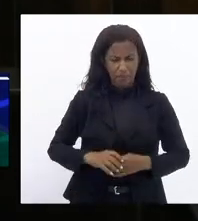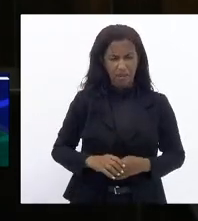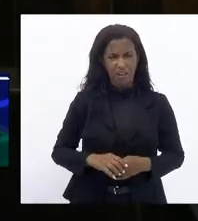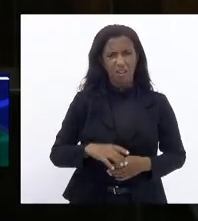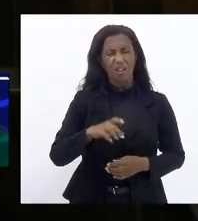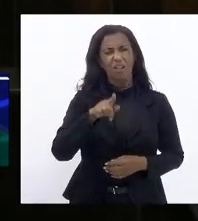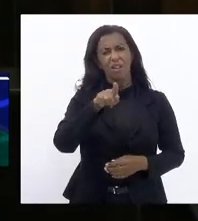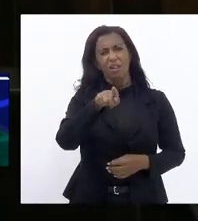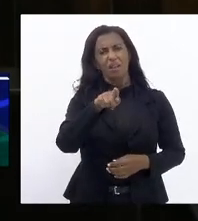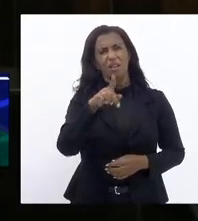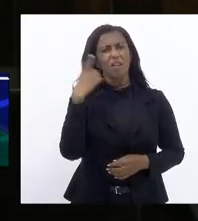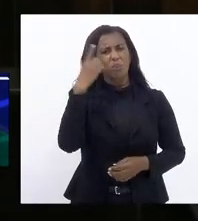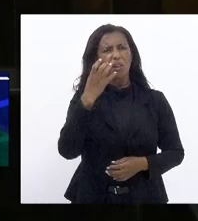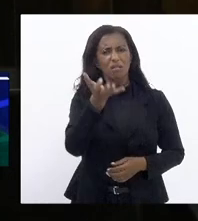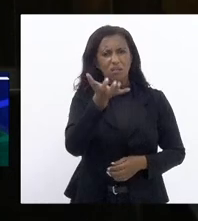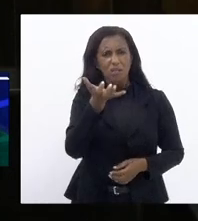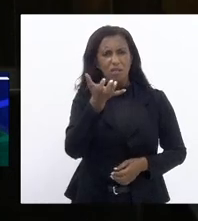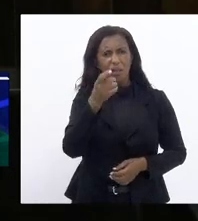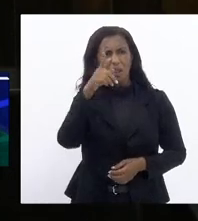a universidade?